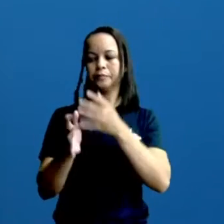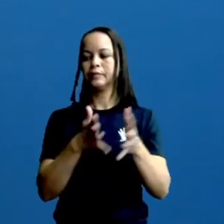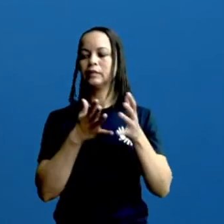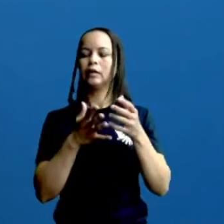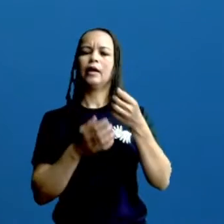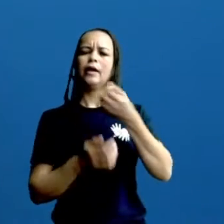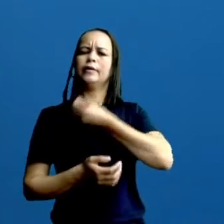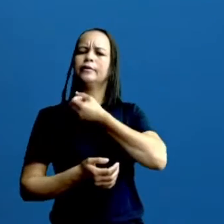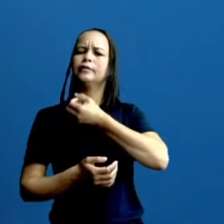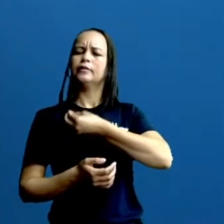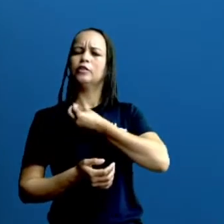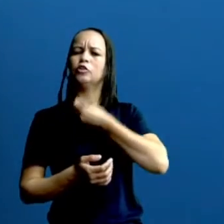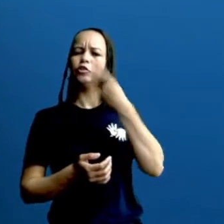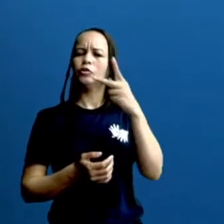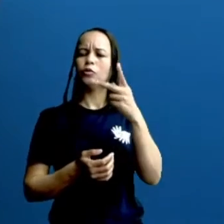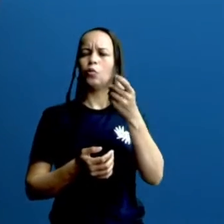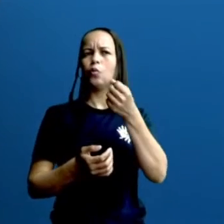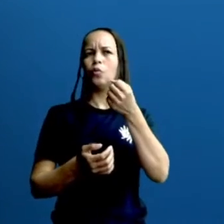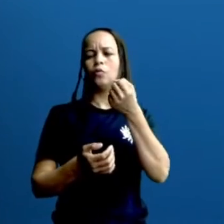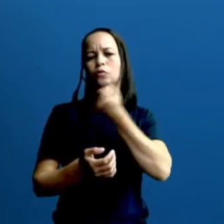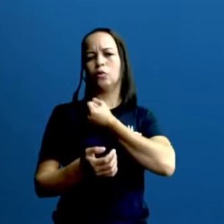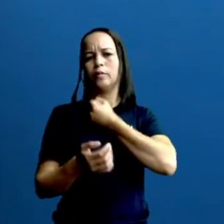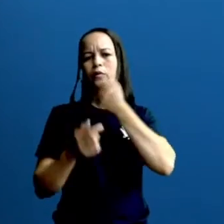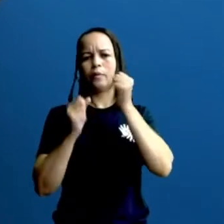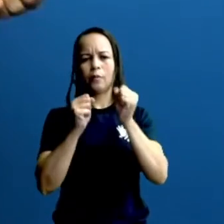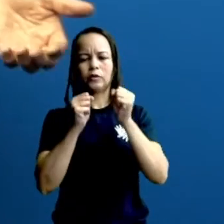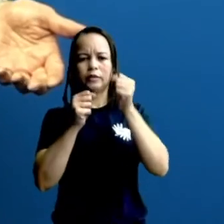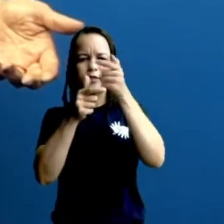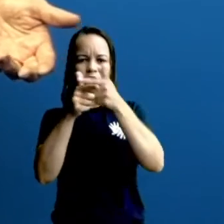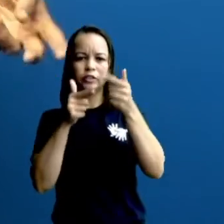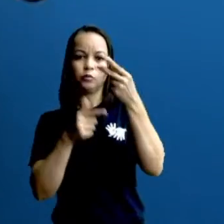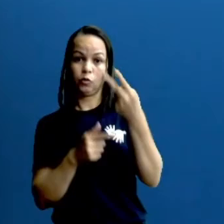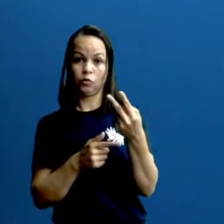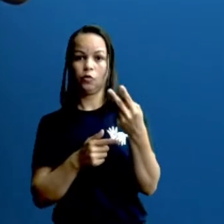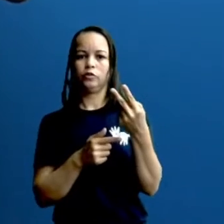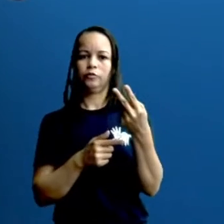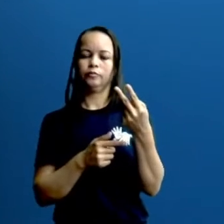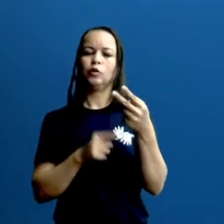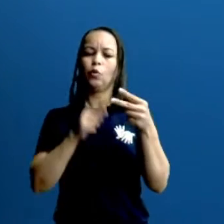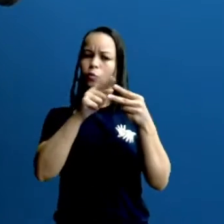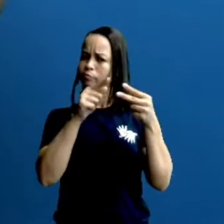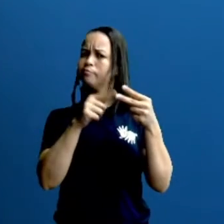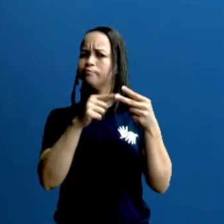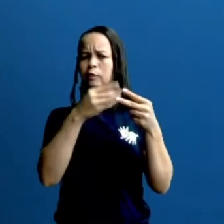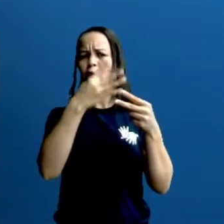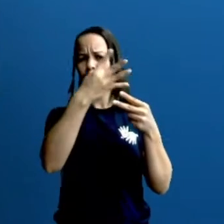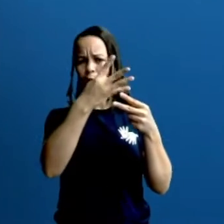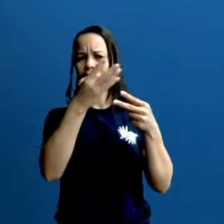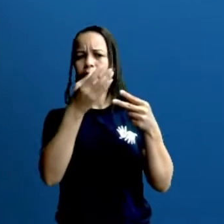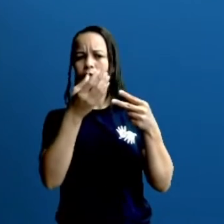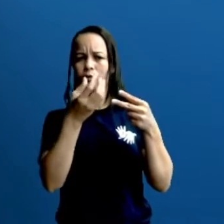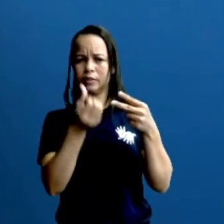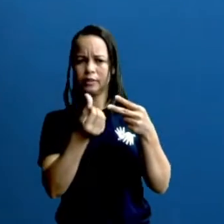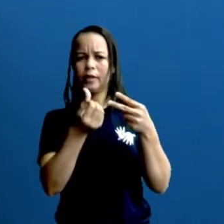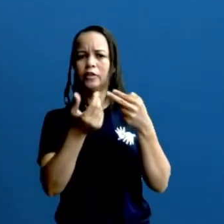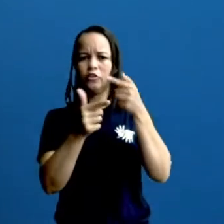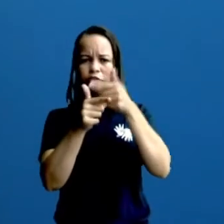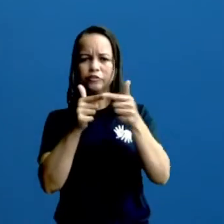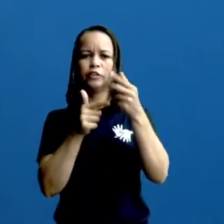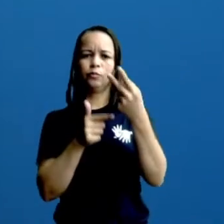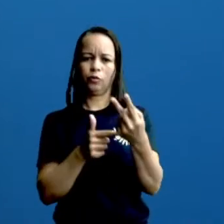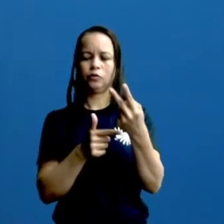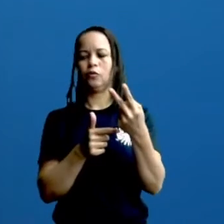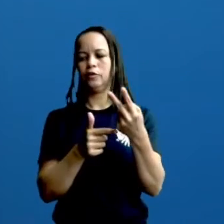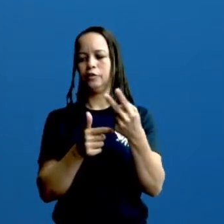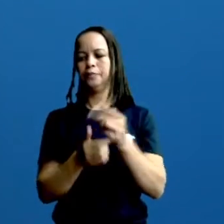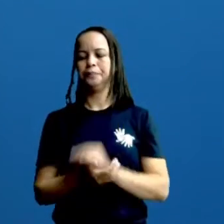entre 4 e 6 algum número que seja divisível por 2? Sim, os dois números são divisíveis por 2. Então a gente bota